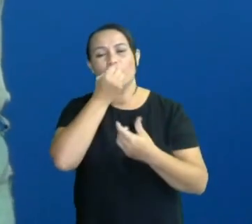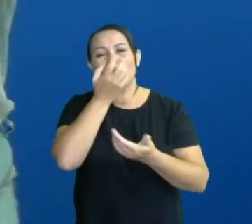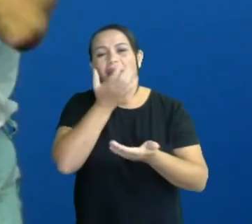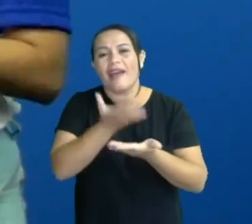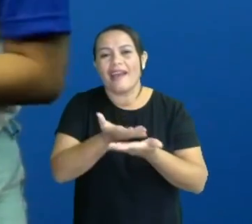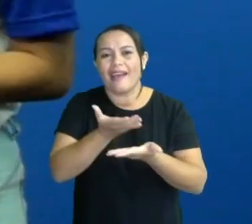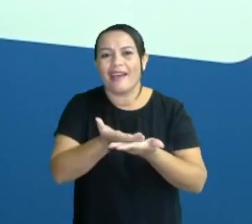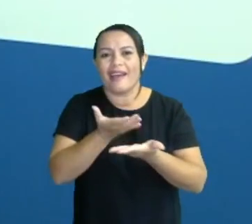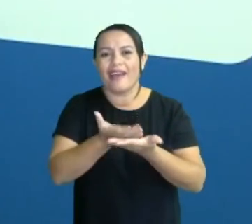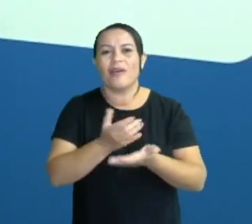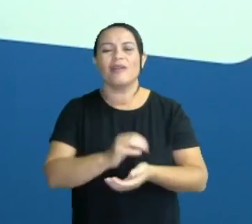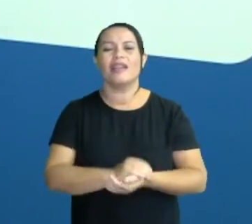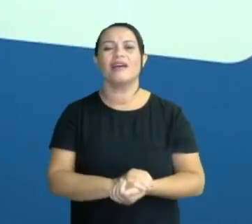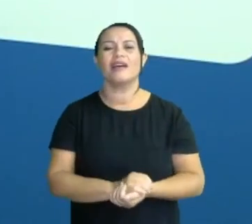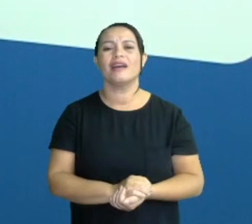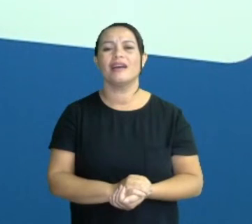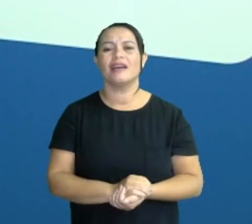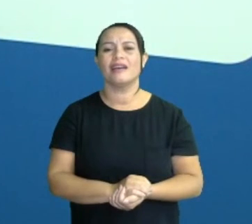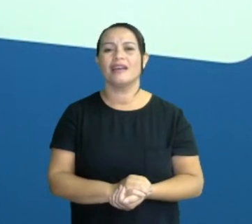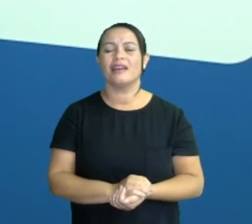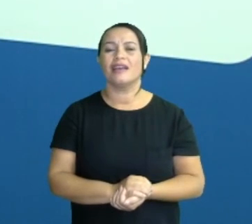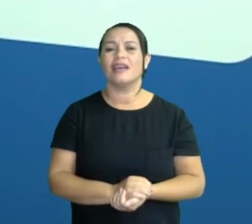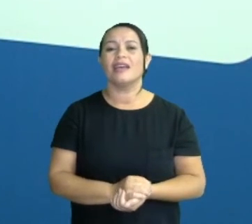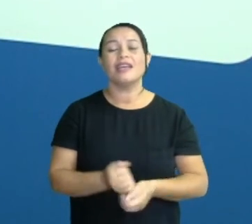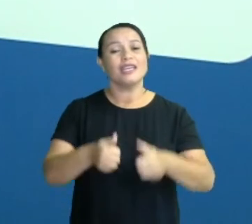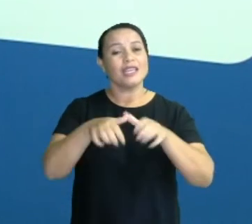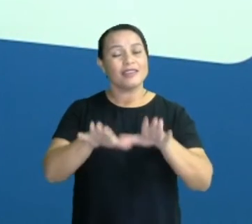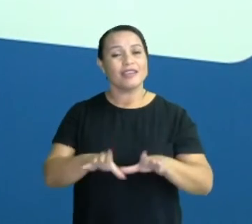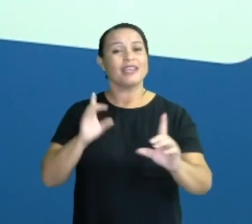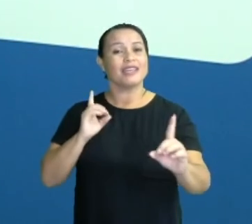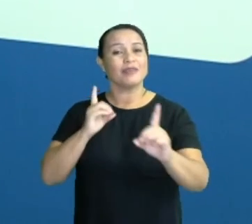boa aula e